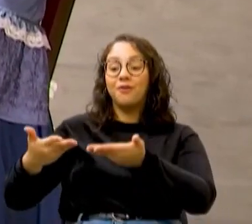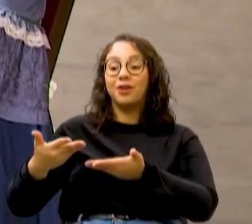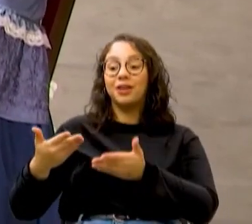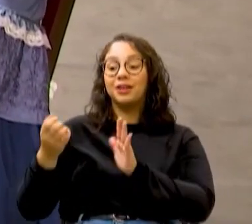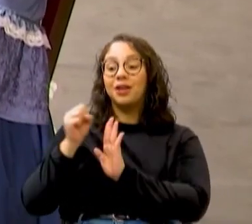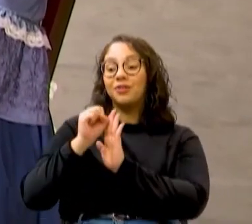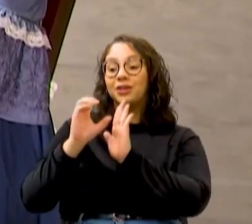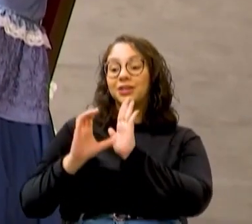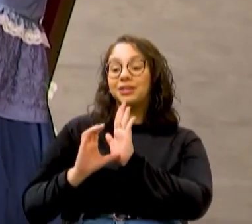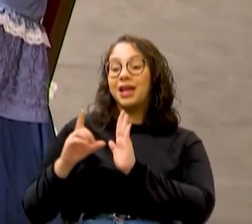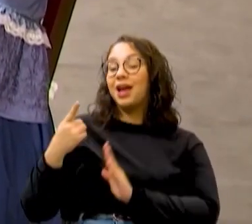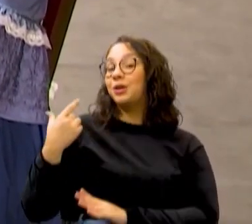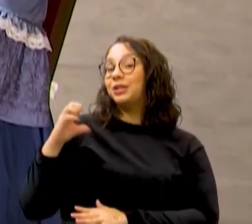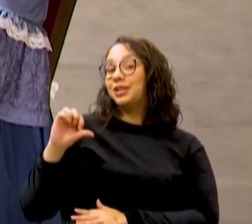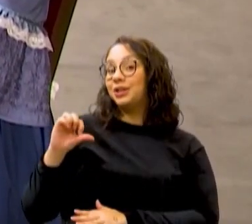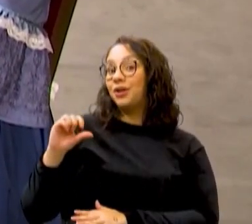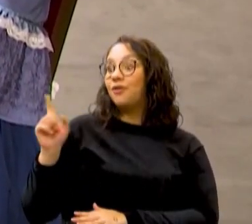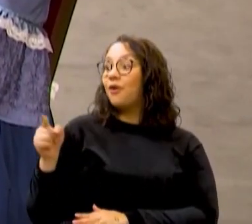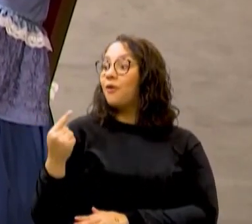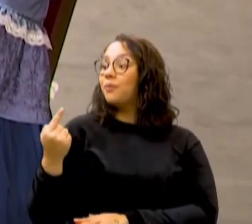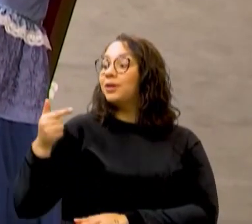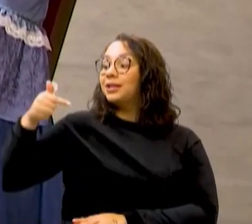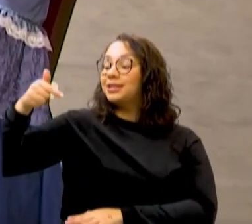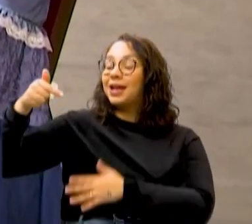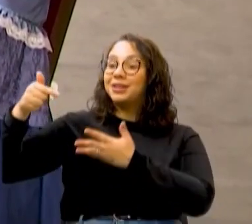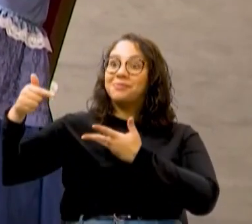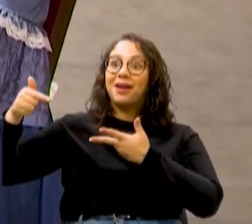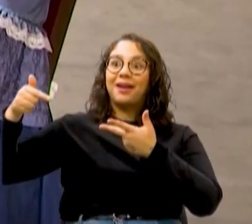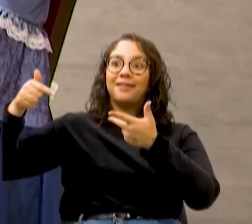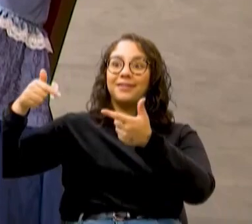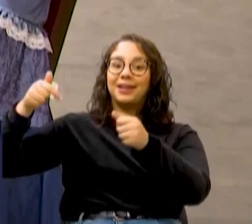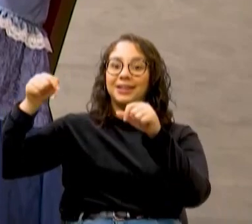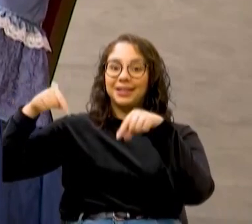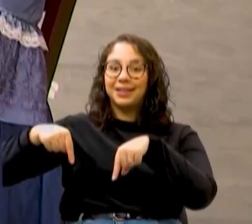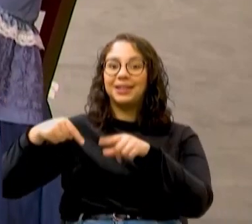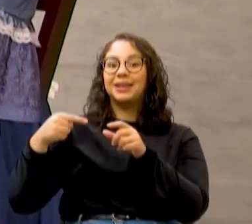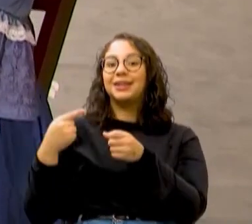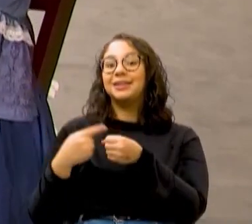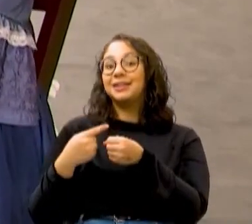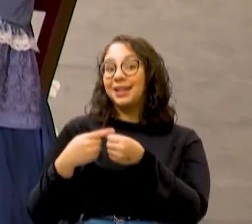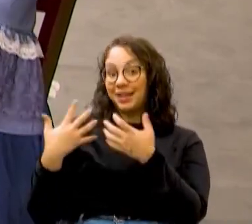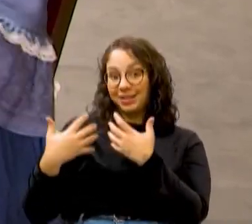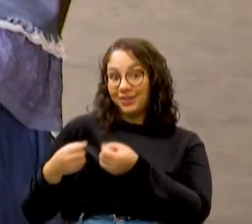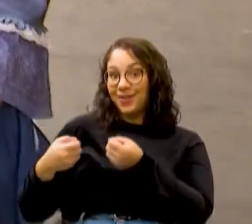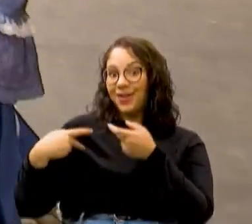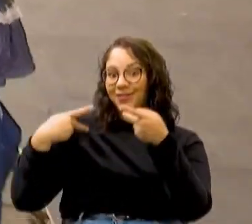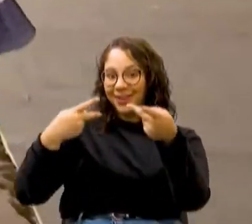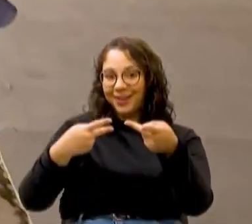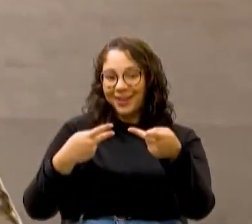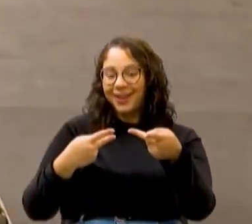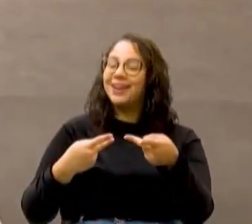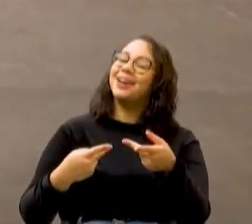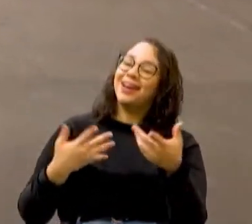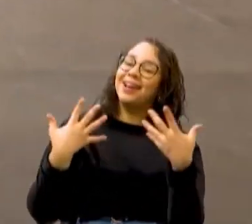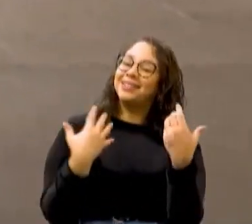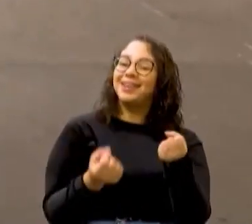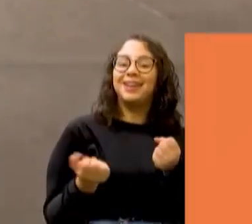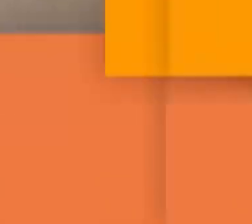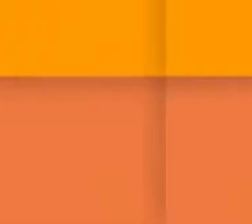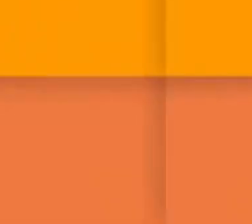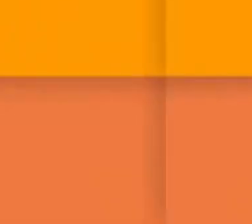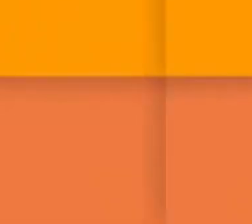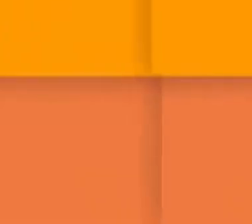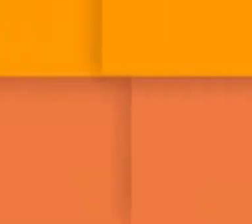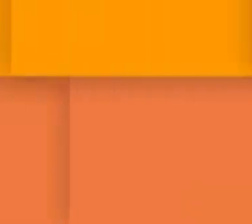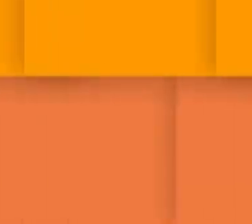ao século 19 sendo uma das sete maravilhas da cidade Bora lá vamos vamos embora a gente Topa